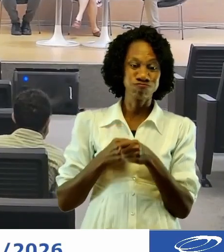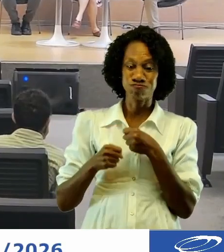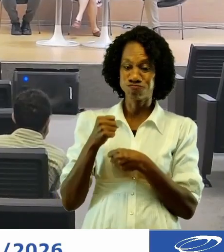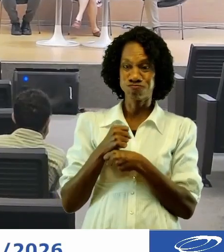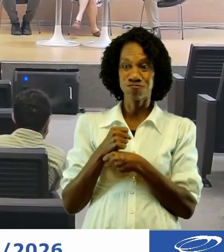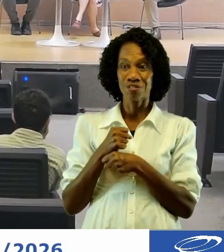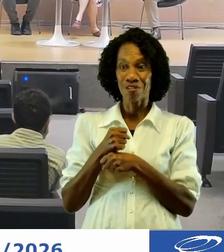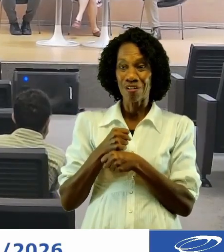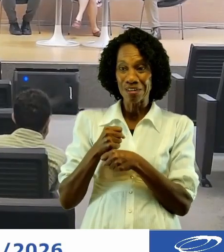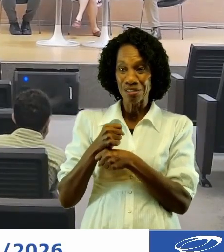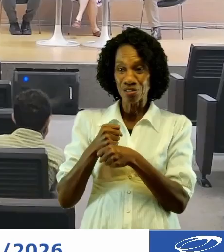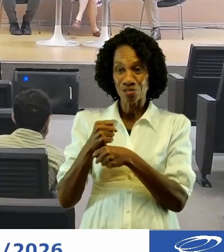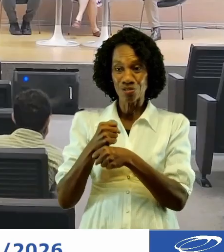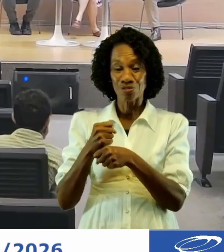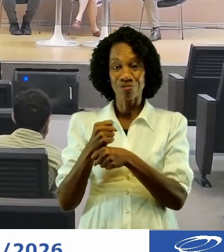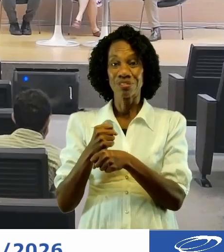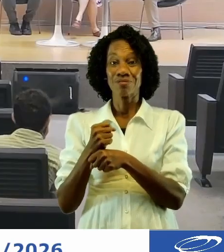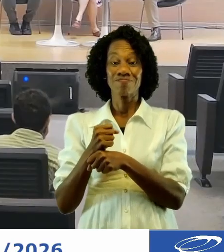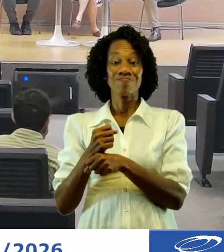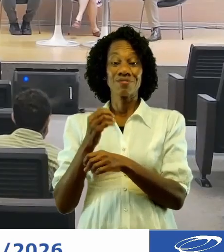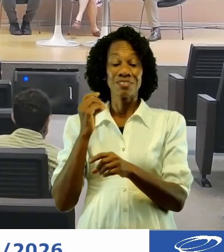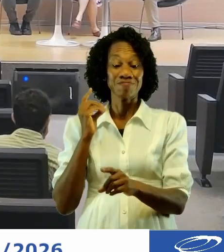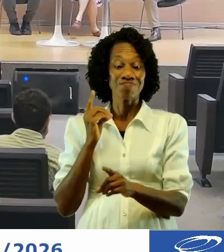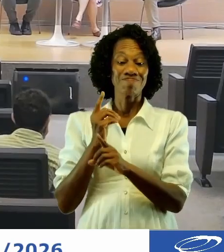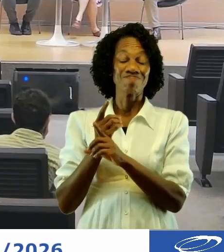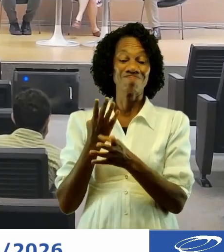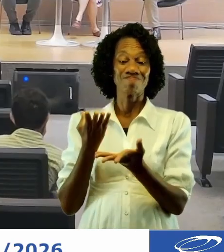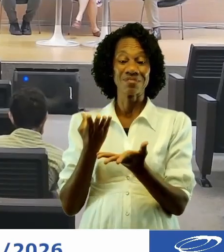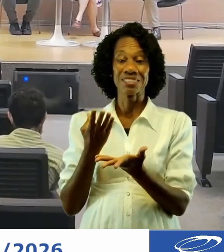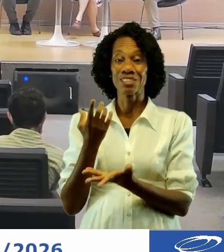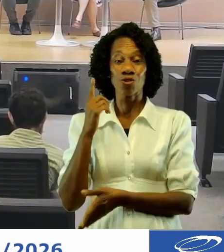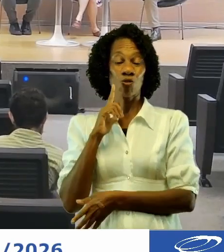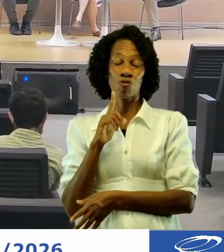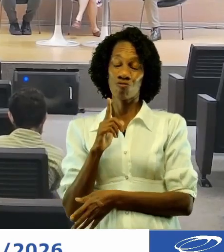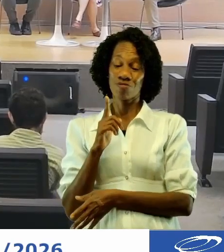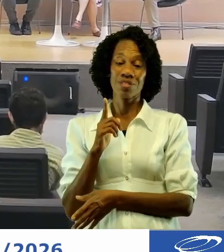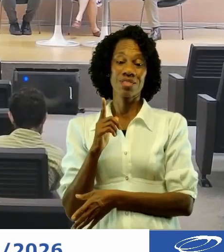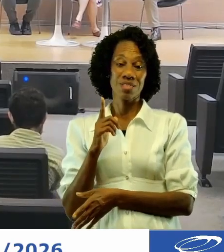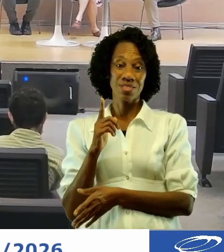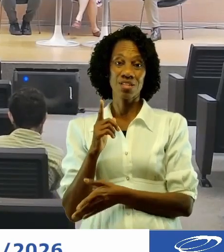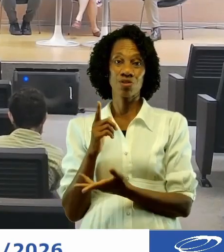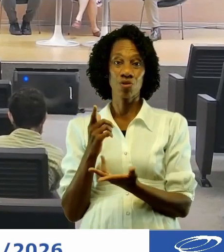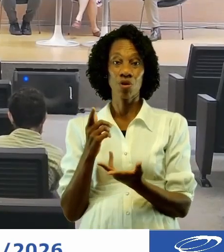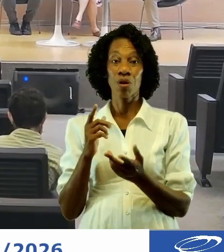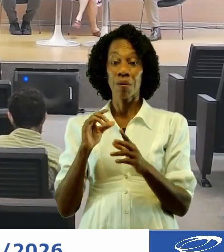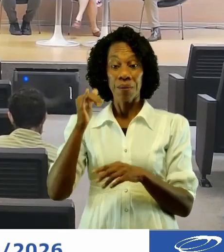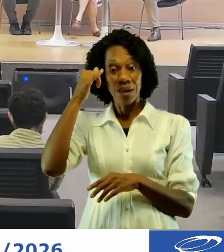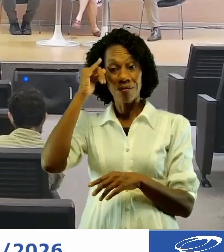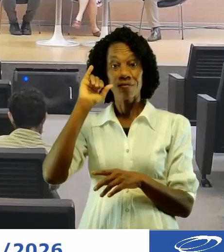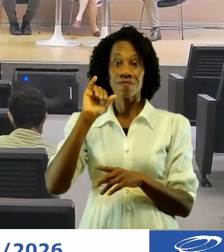os pacientes com infecção por gram positivo. E a gente também não tem conseguido usar quinolona para os gram positivos por conta de